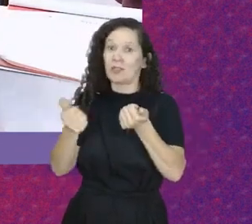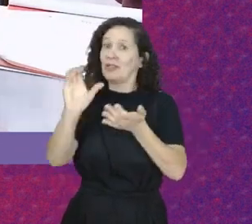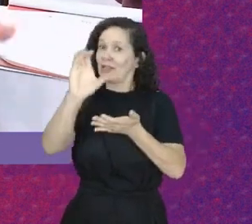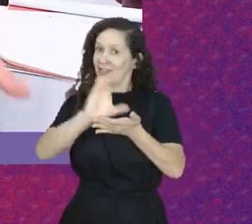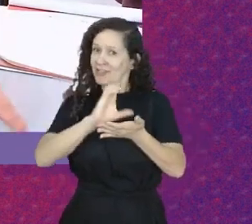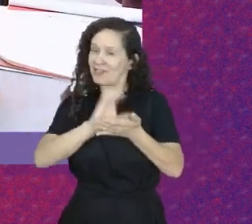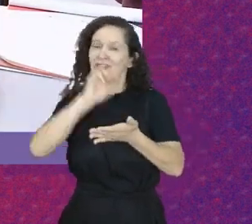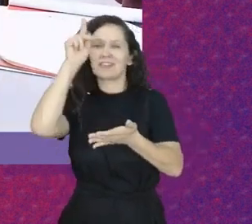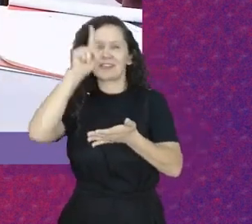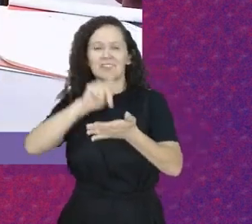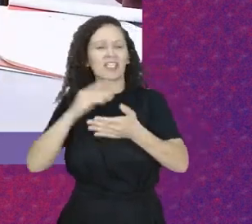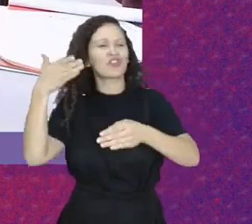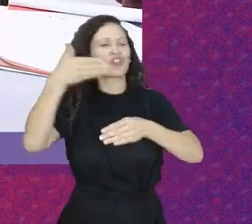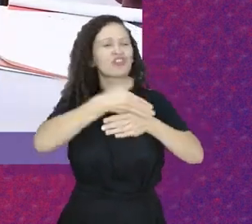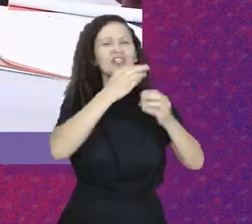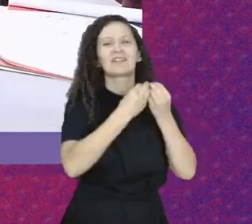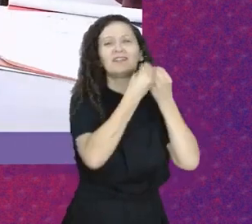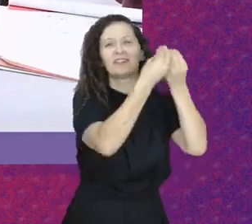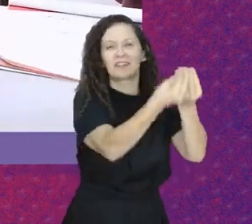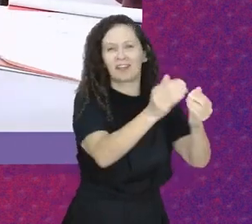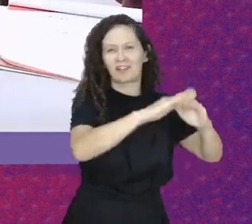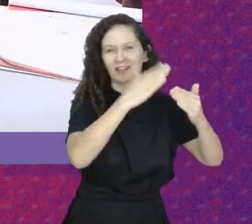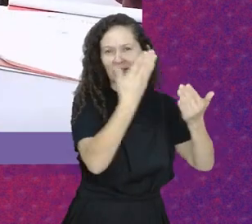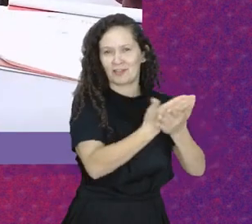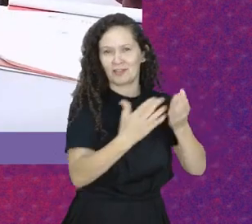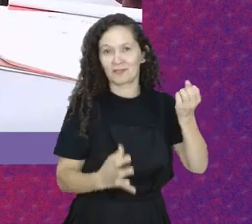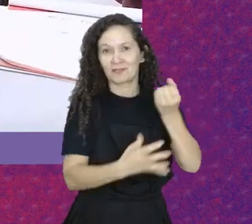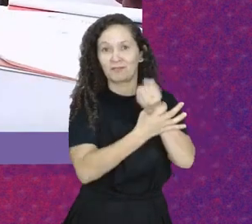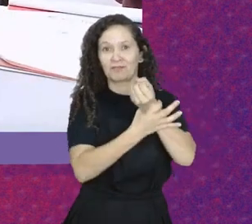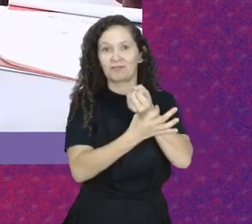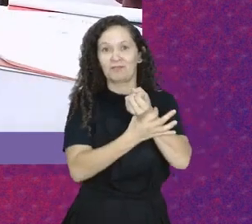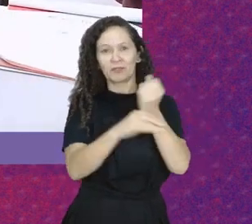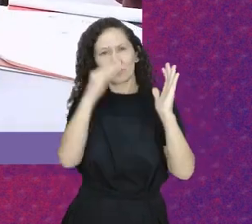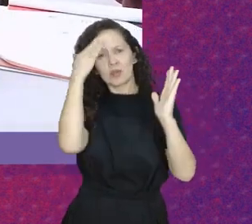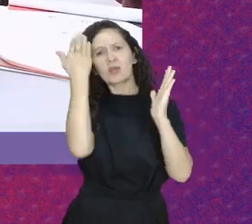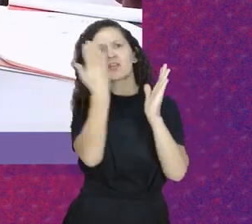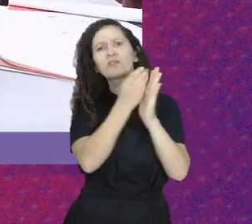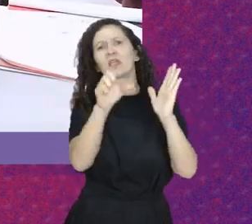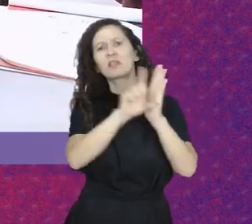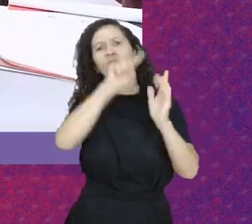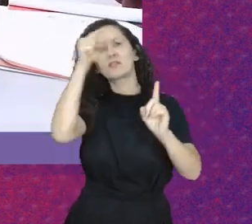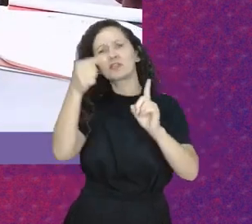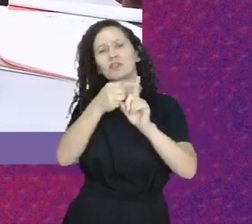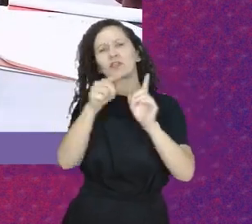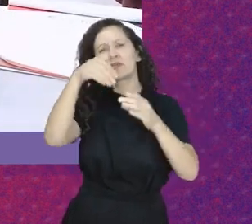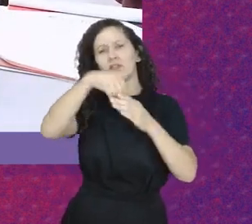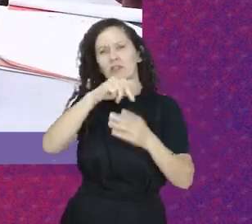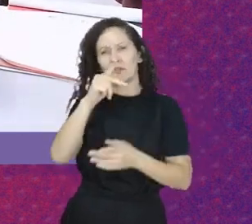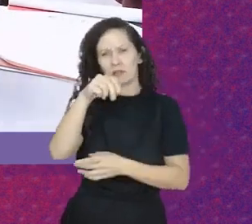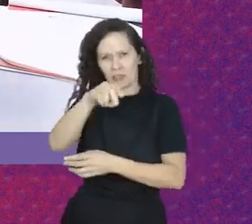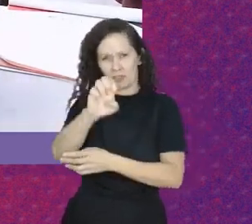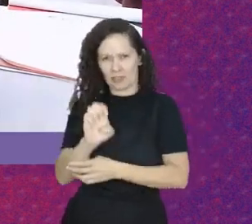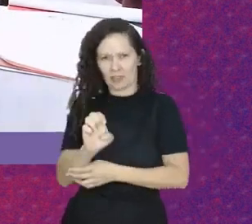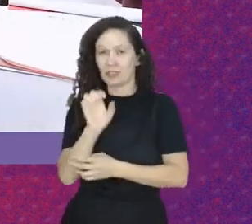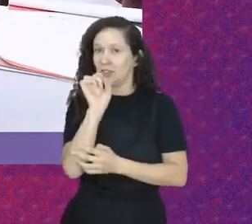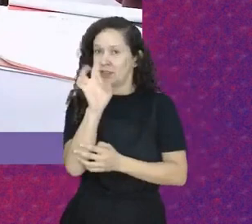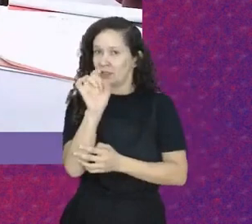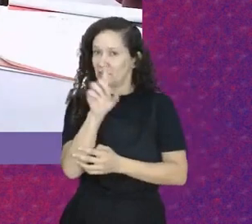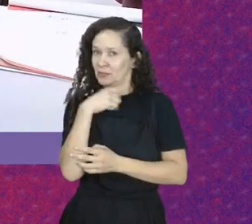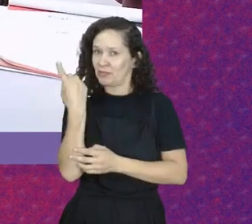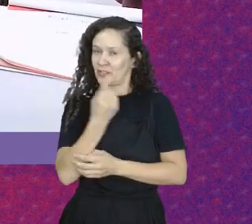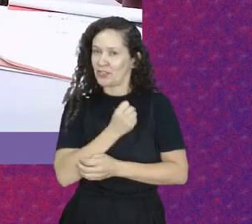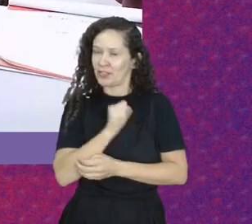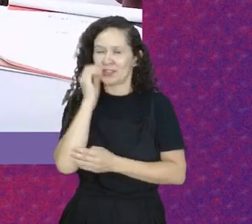sejam efetivamente implementados para garantir o cumprimento das metas do PNE, né? Só para termos